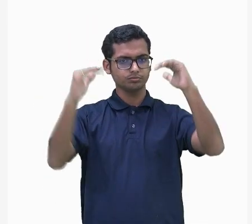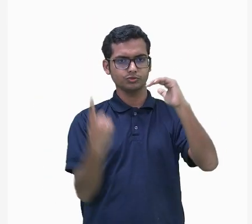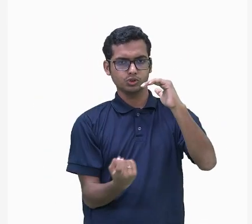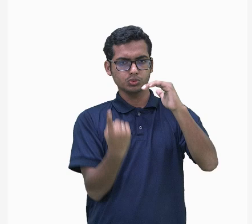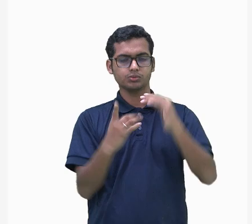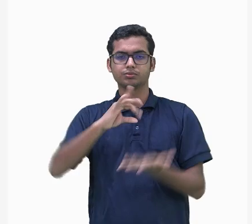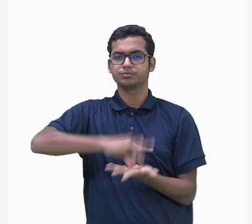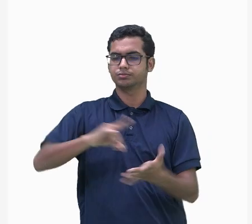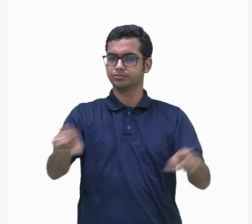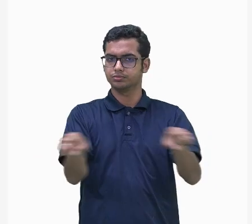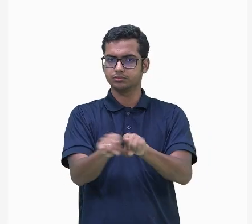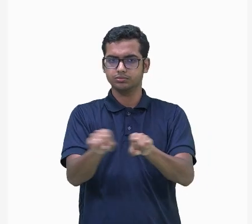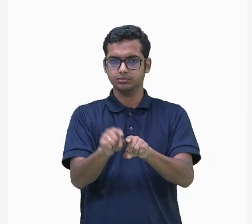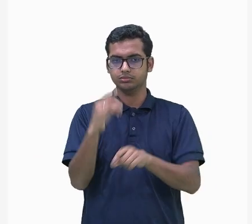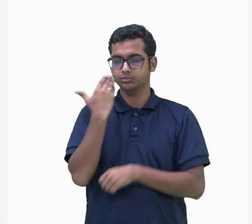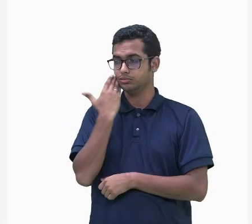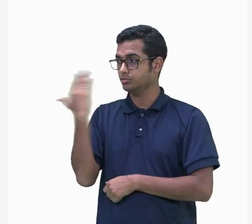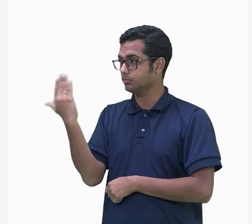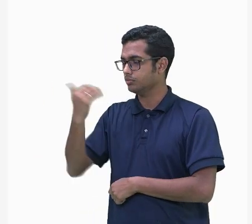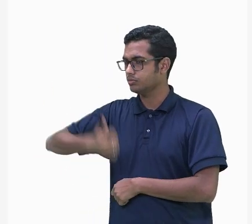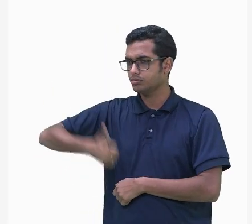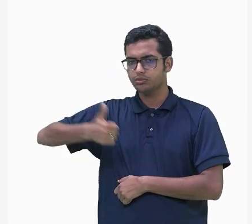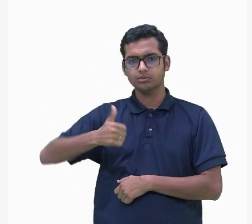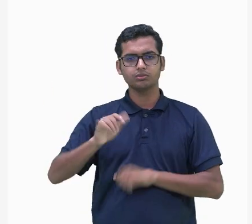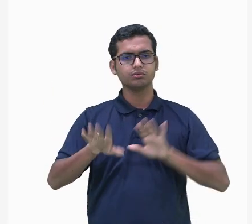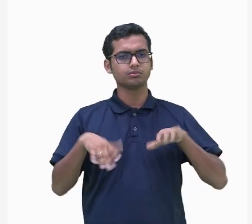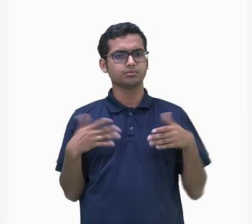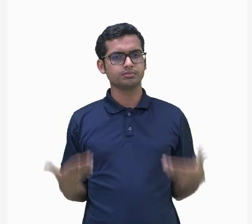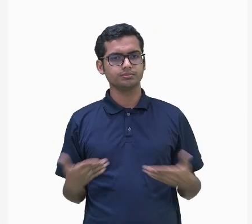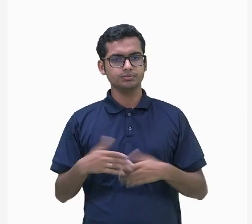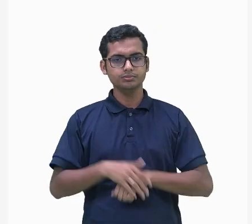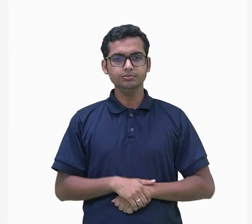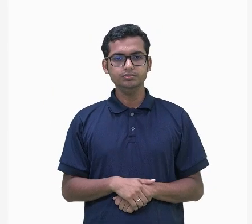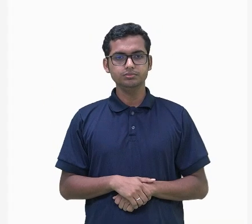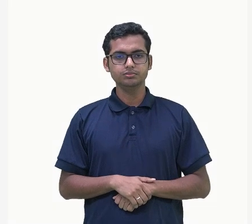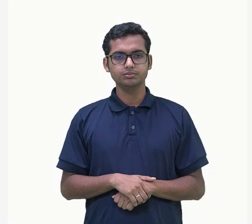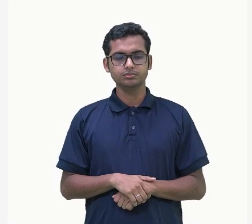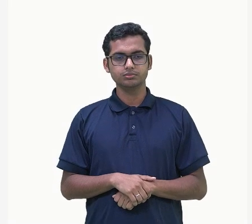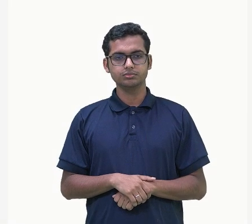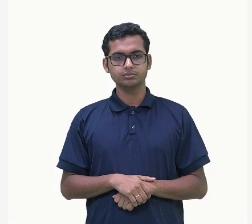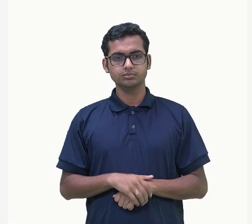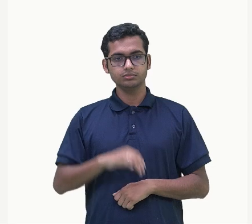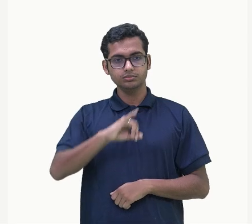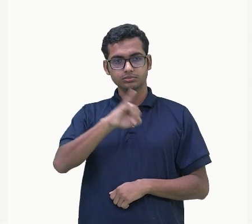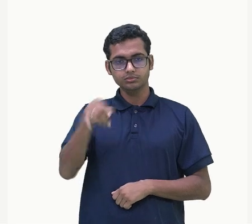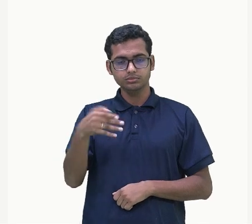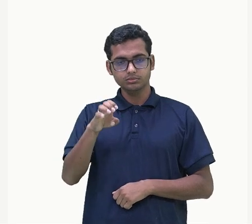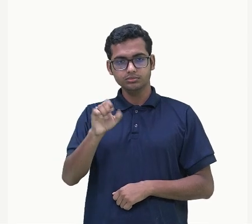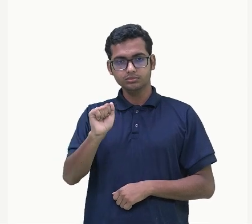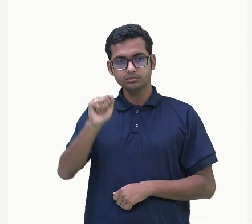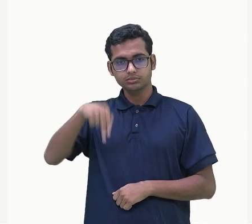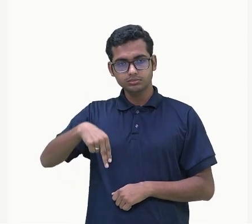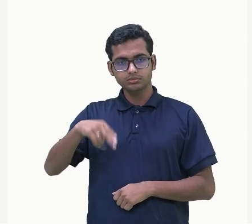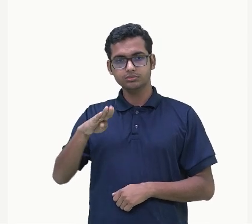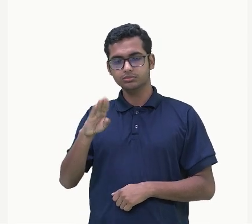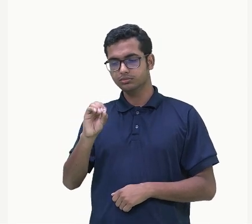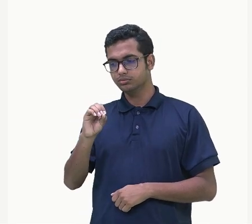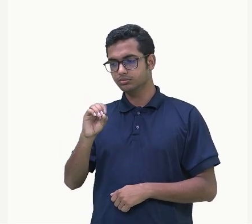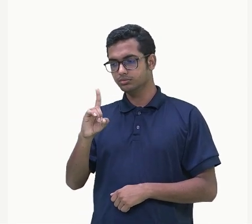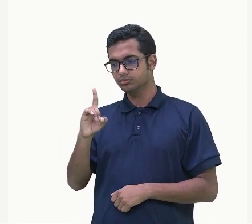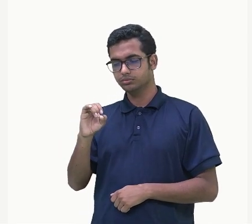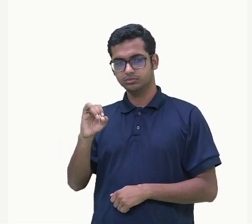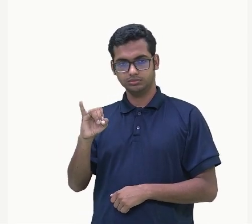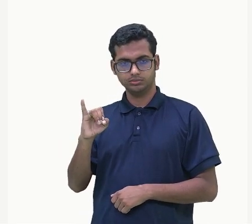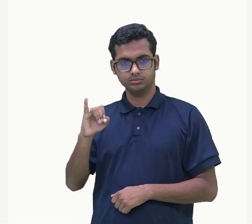vocês é a figura dele, do Jean Bodin. Jean Bodin, teórico que nasceu ali entre os